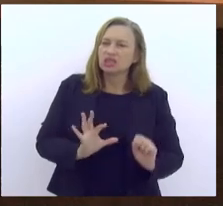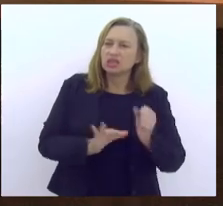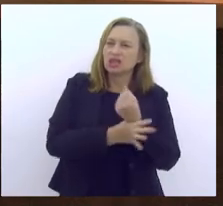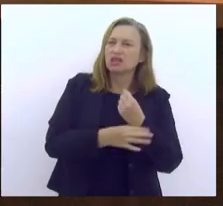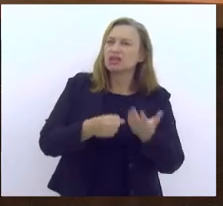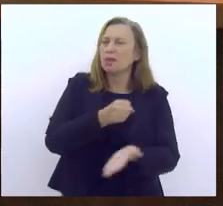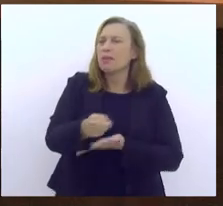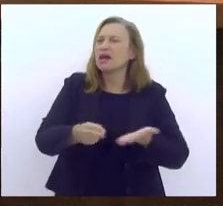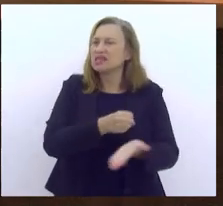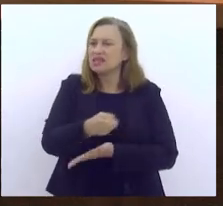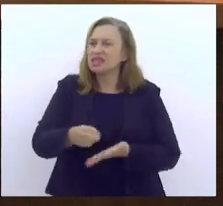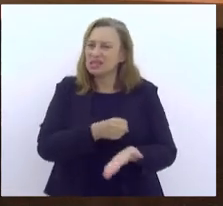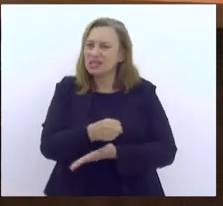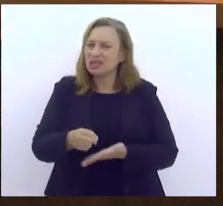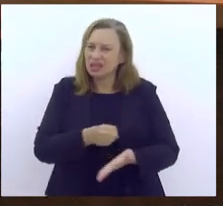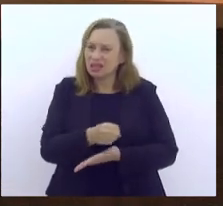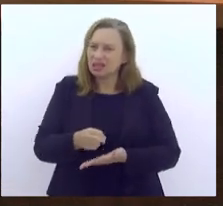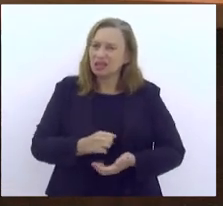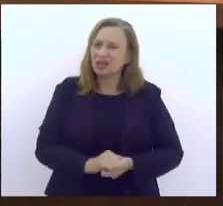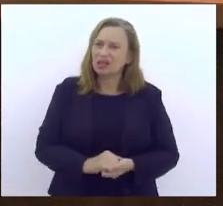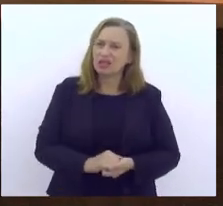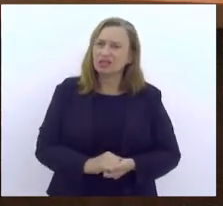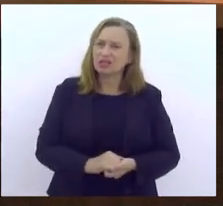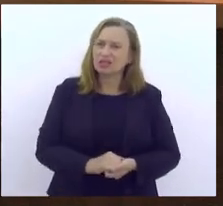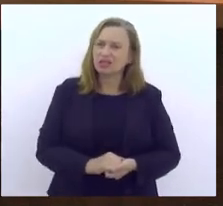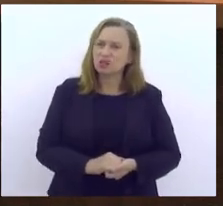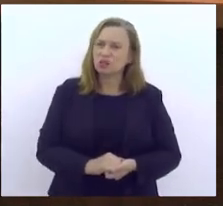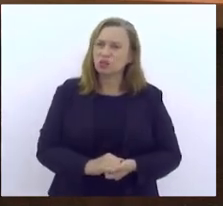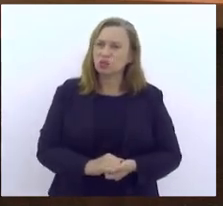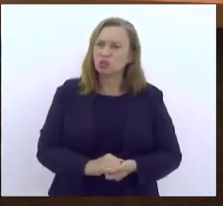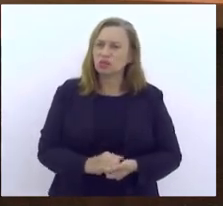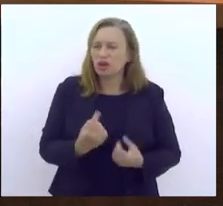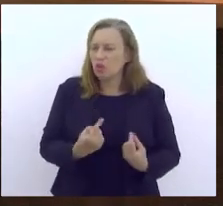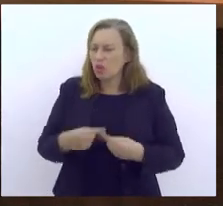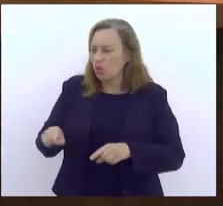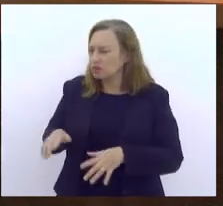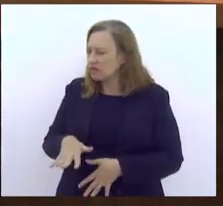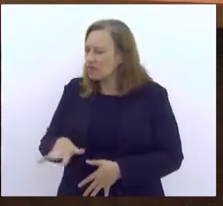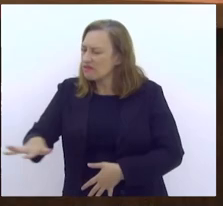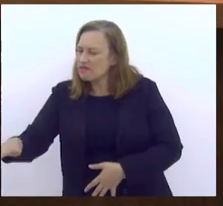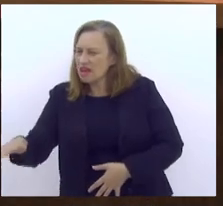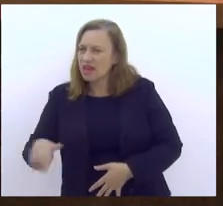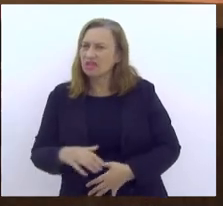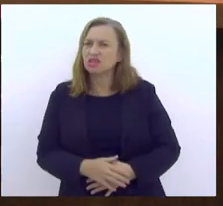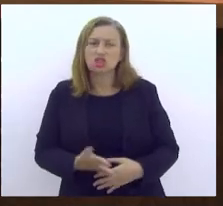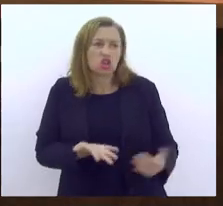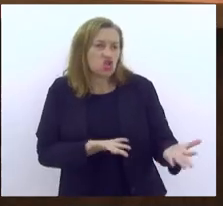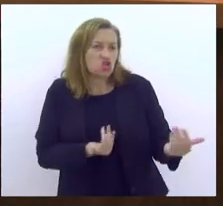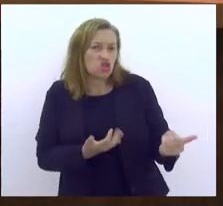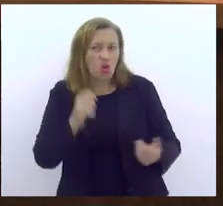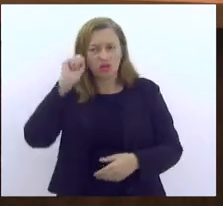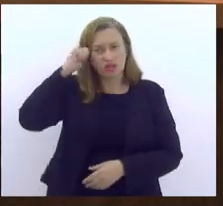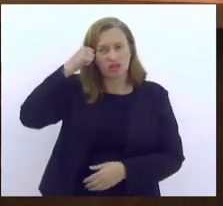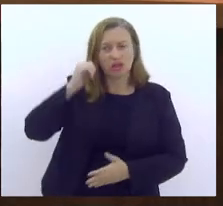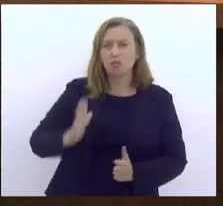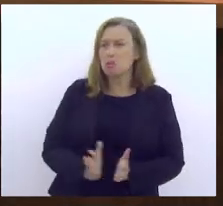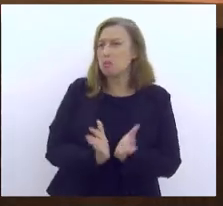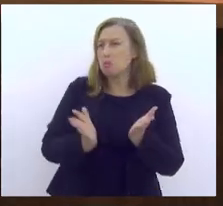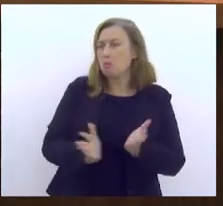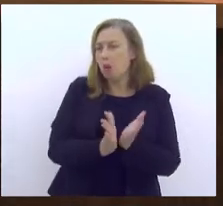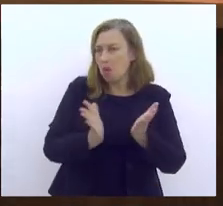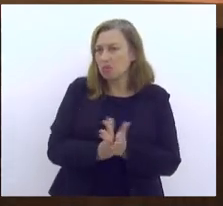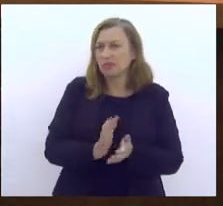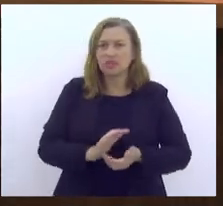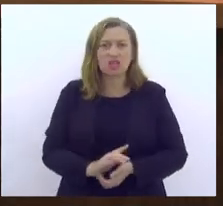baseada basicamente numa revanche que se faz contra a favela e a periferia, uma revanche que se faz contra jovens, negros, pobres e favelados,